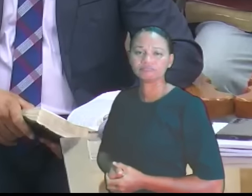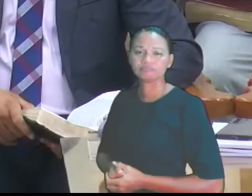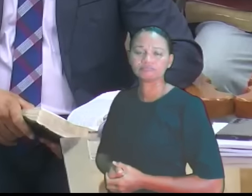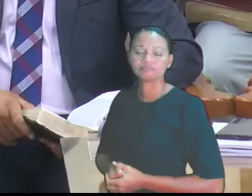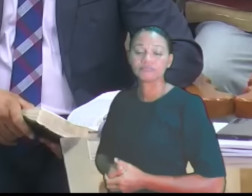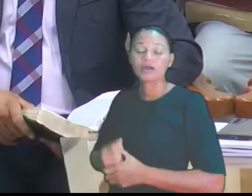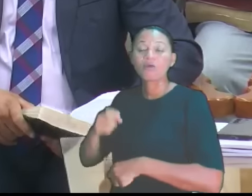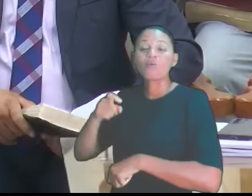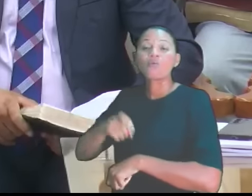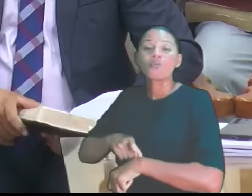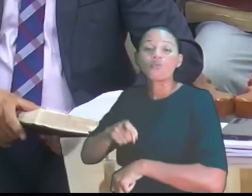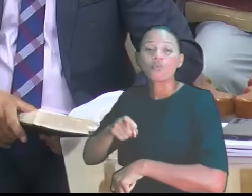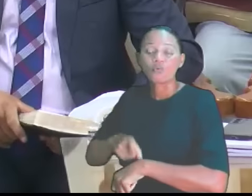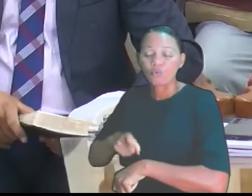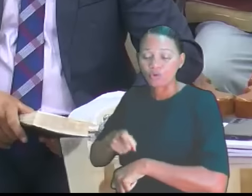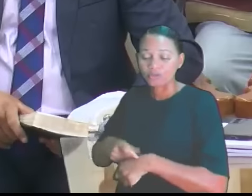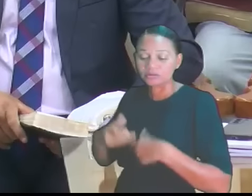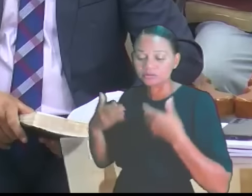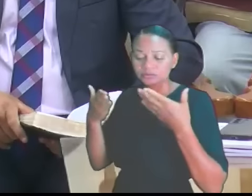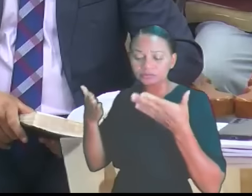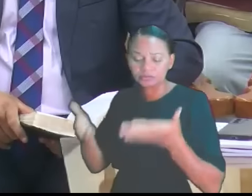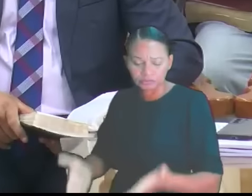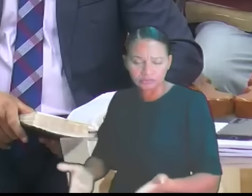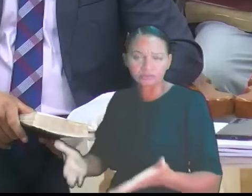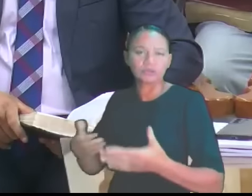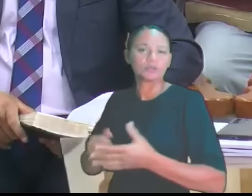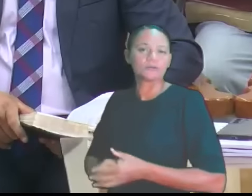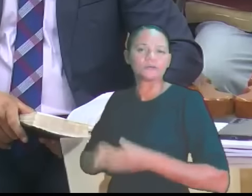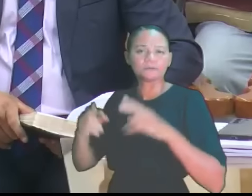Que hora que o cordeiro chegou?